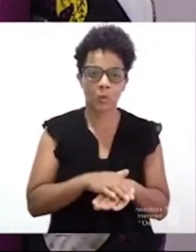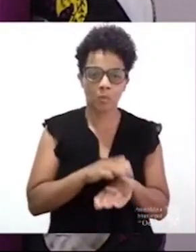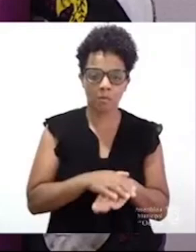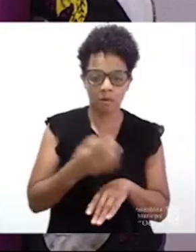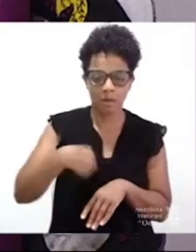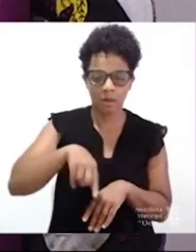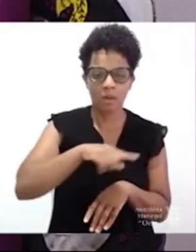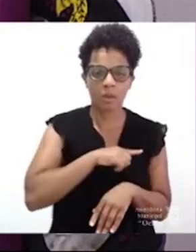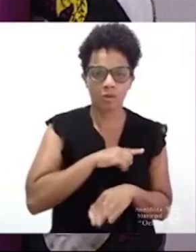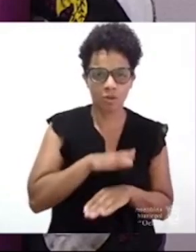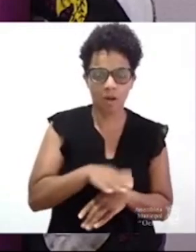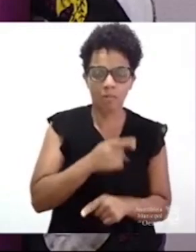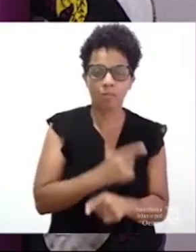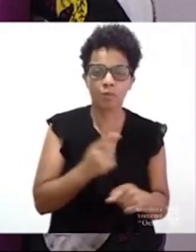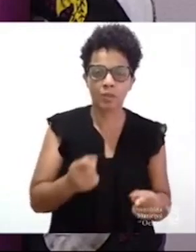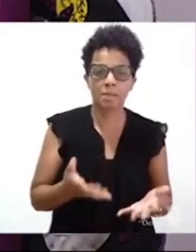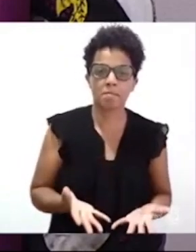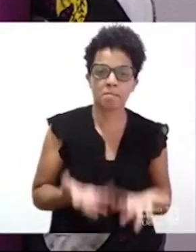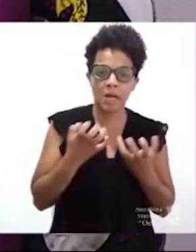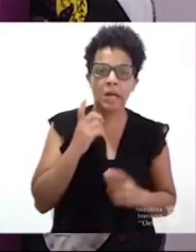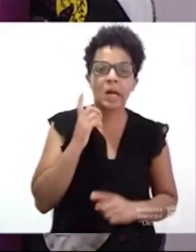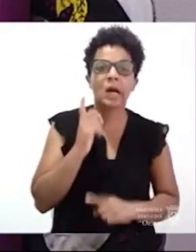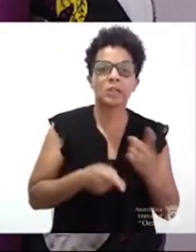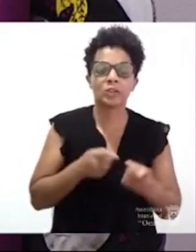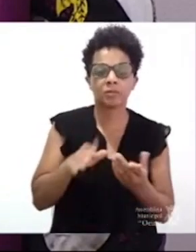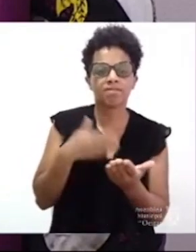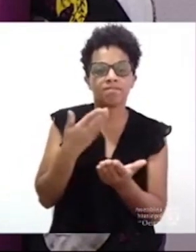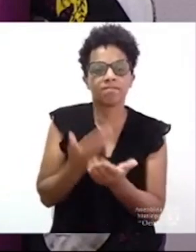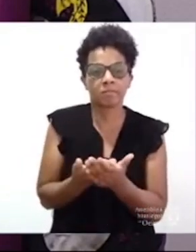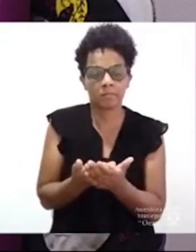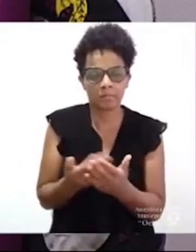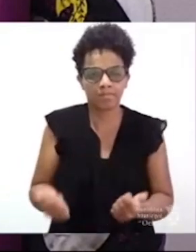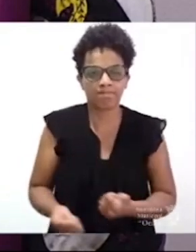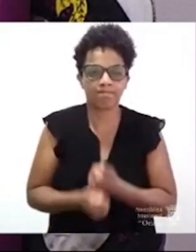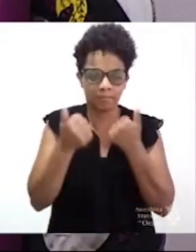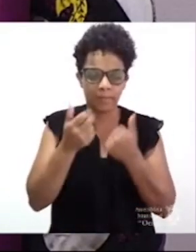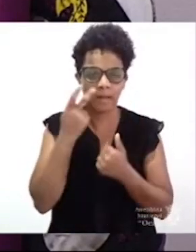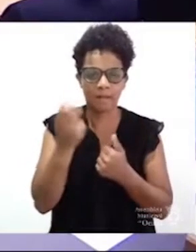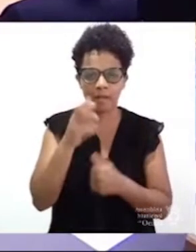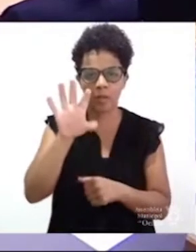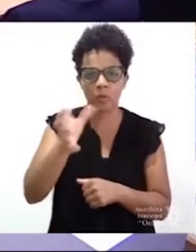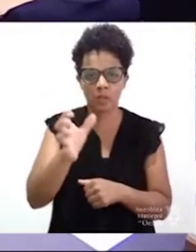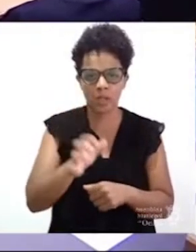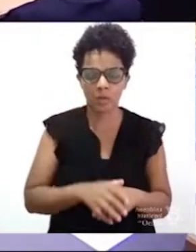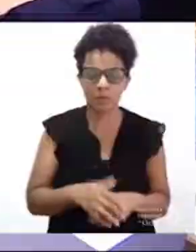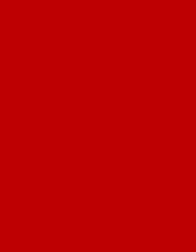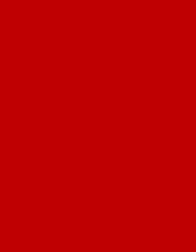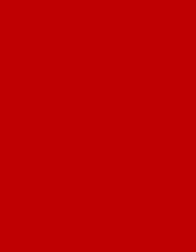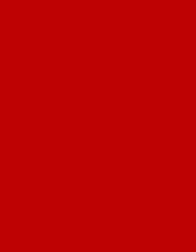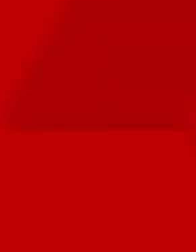porque queremos, efetivamente, contribuir para a melhoria da vida do concelho. Muito obrigada.